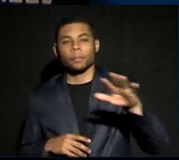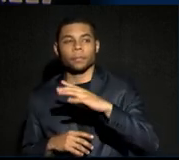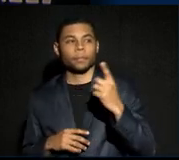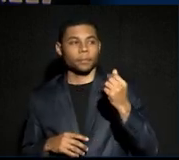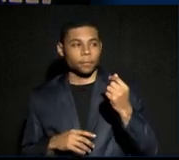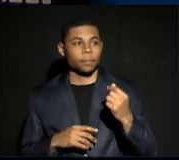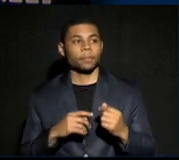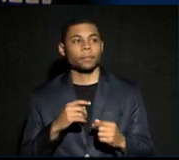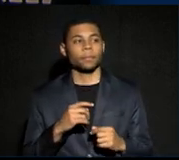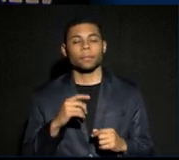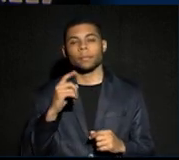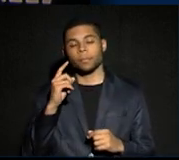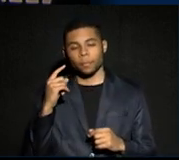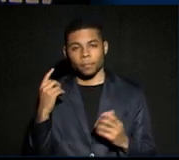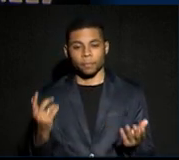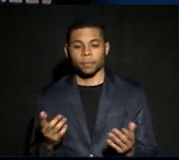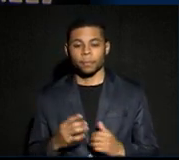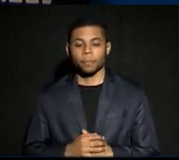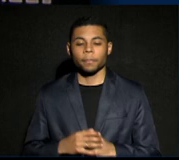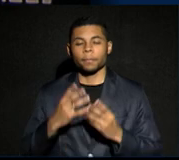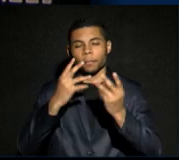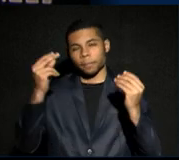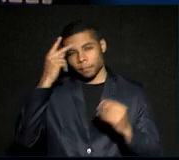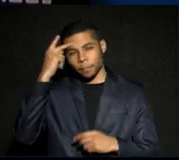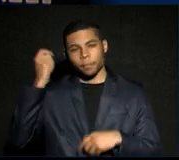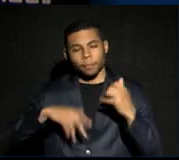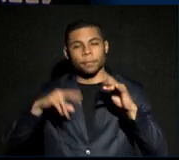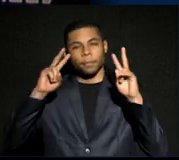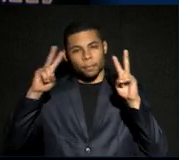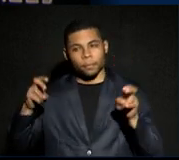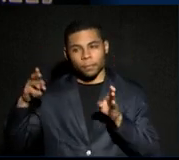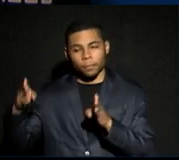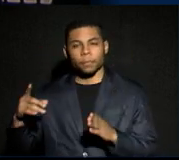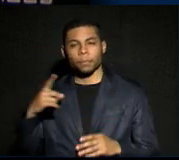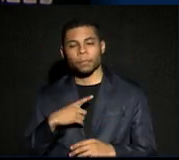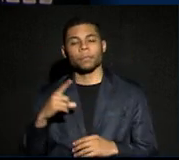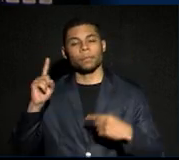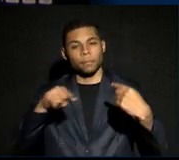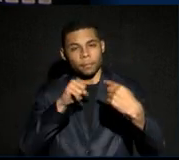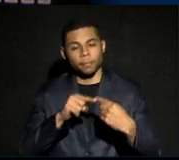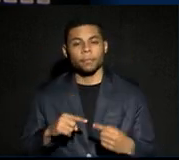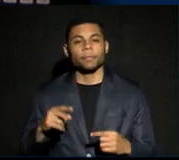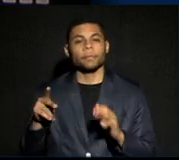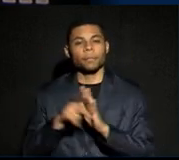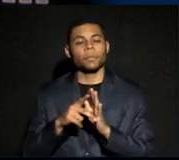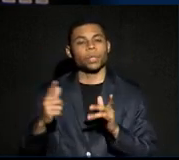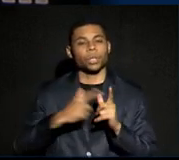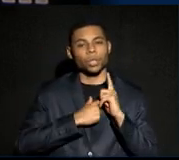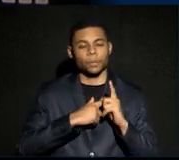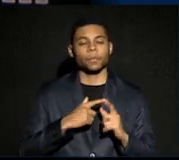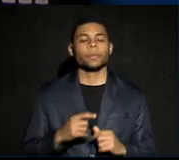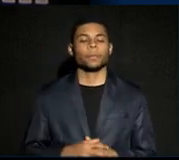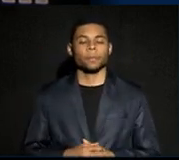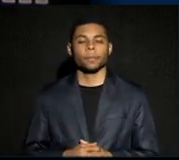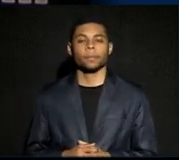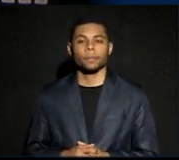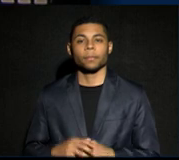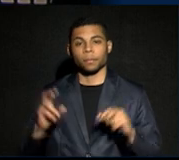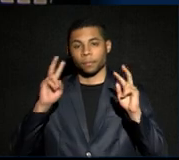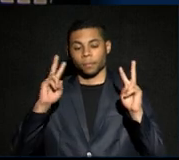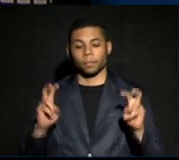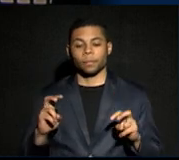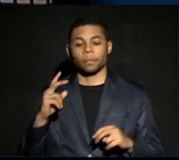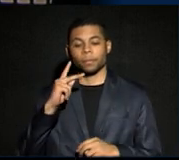fiscal. E aí, muita gente tem falado dessa questão de ter uma meta para a dívida pública, para a